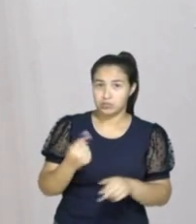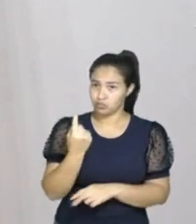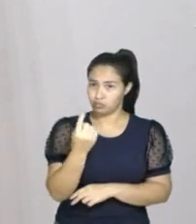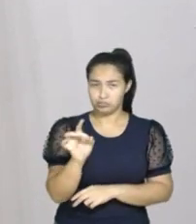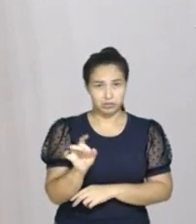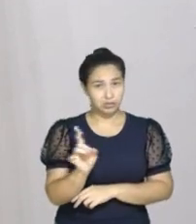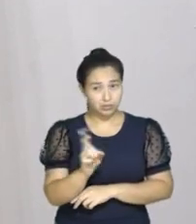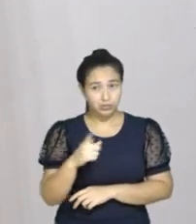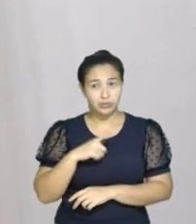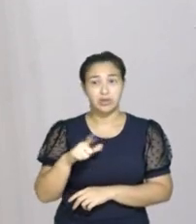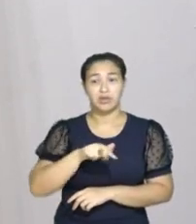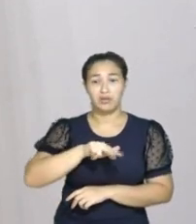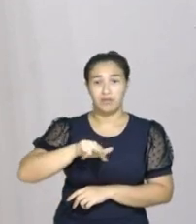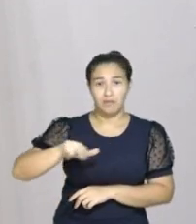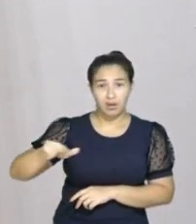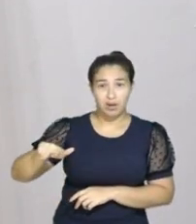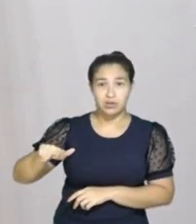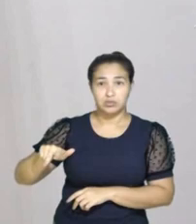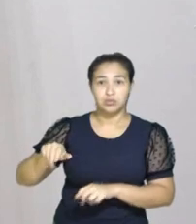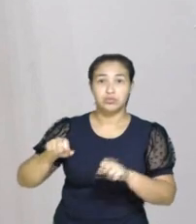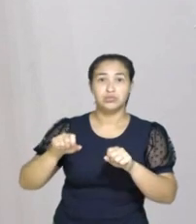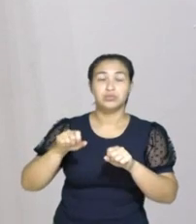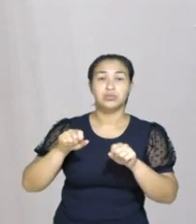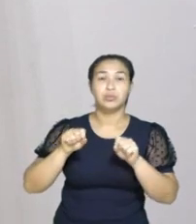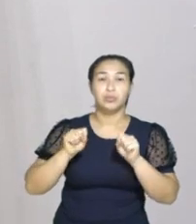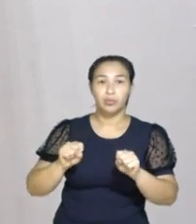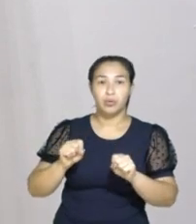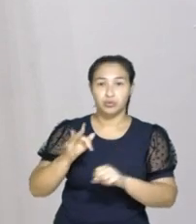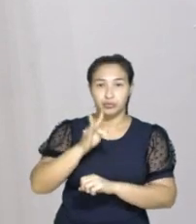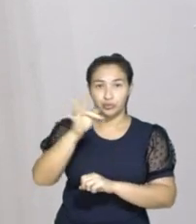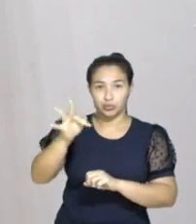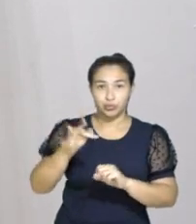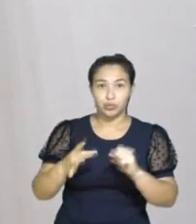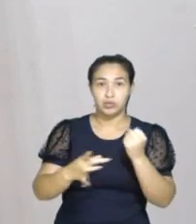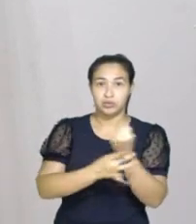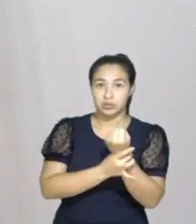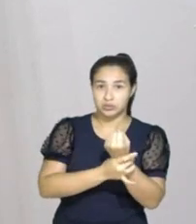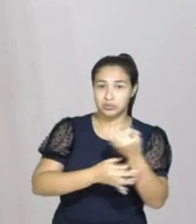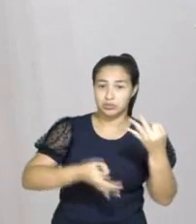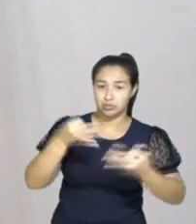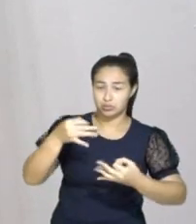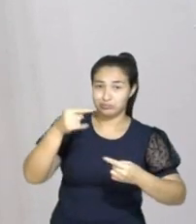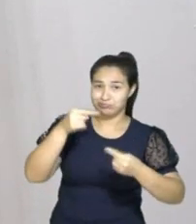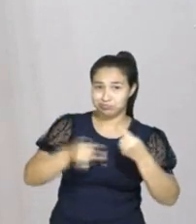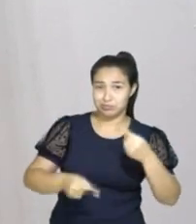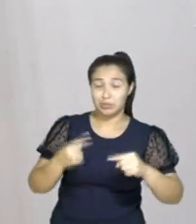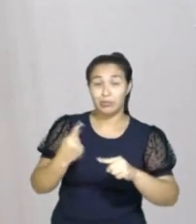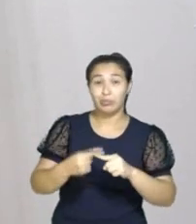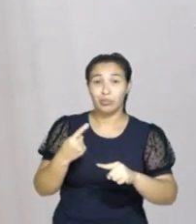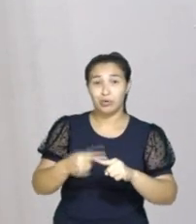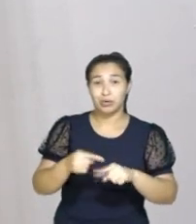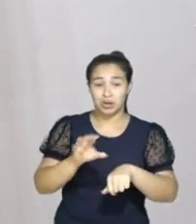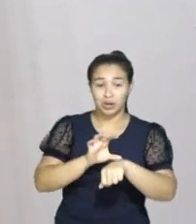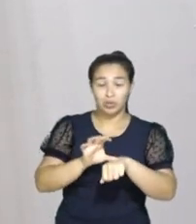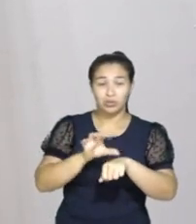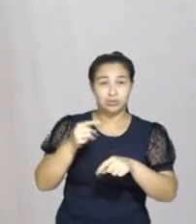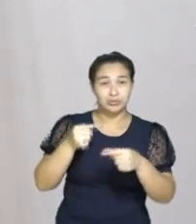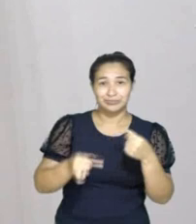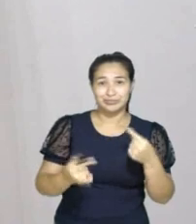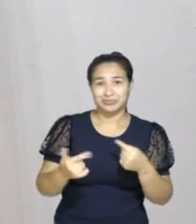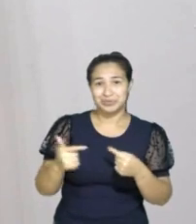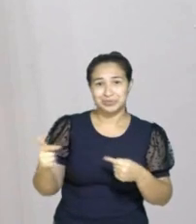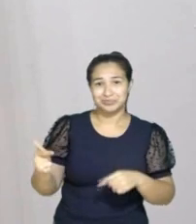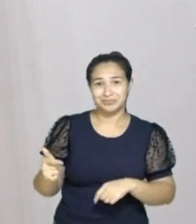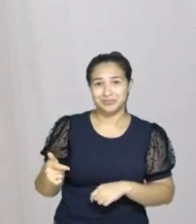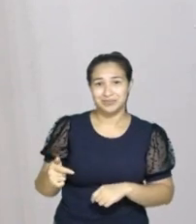corre para uma grande insegurança jurídica e legal por conta das inconstitucionalidades do qual ele apresenta hoje aquela